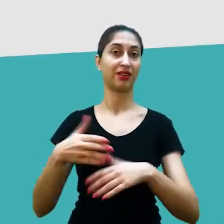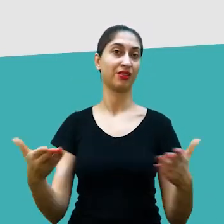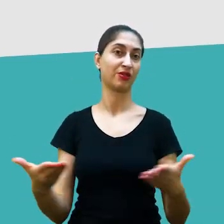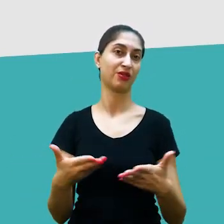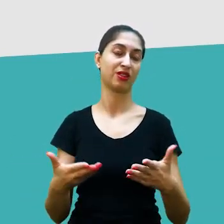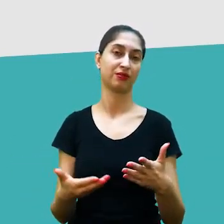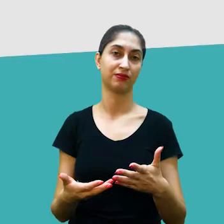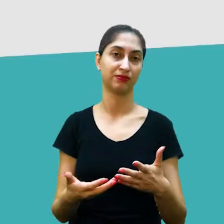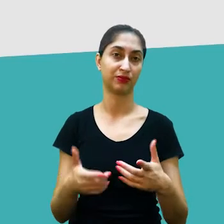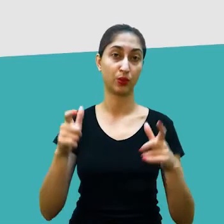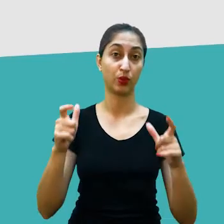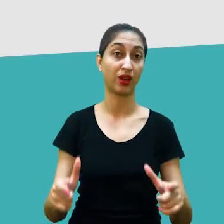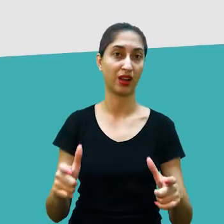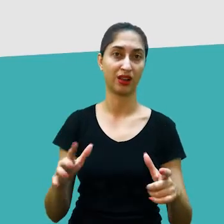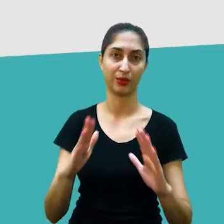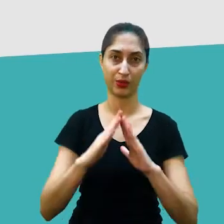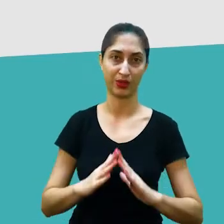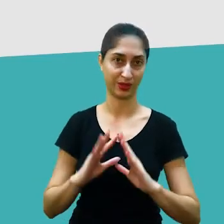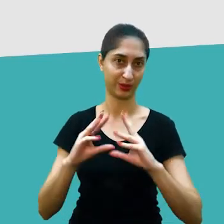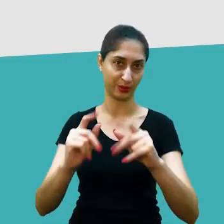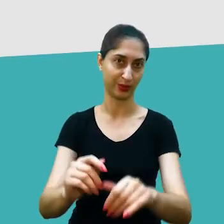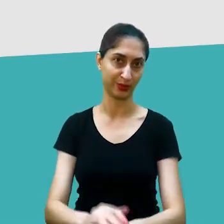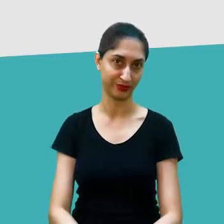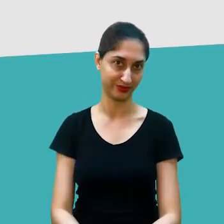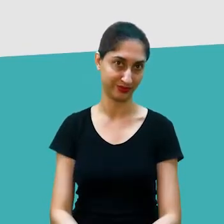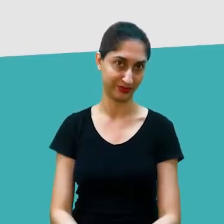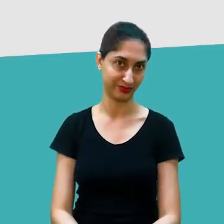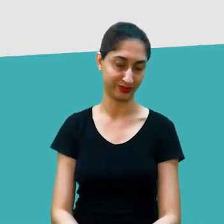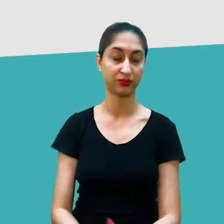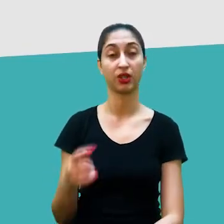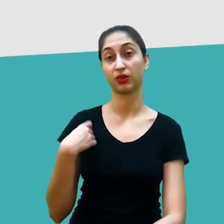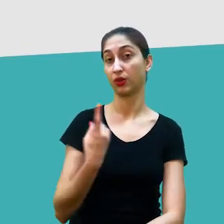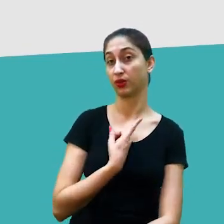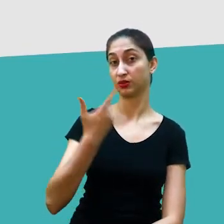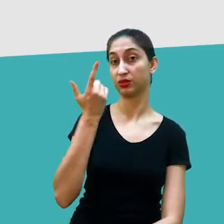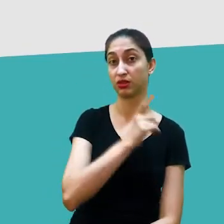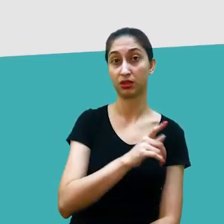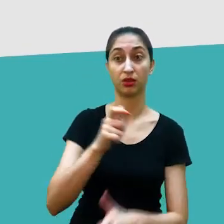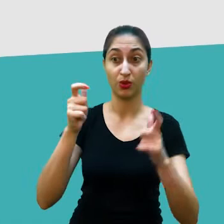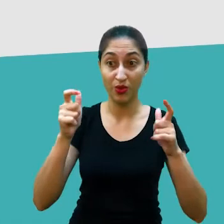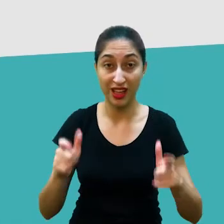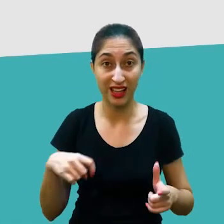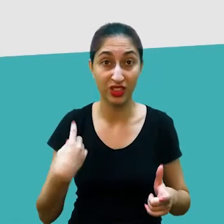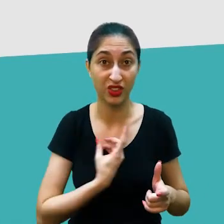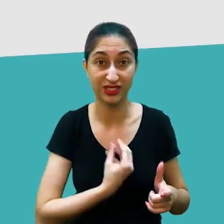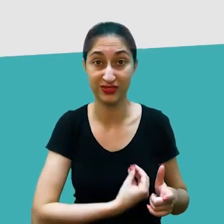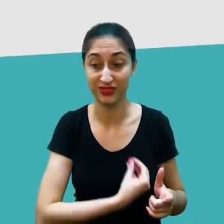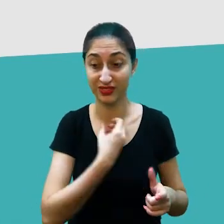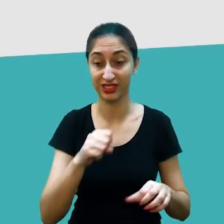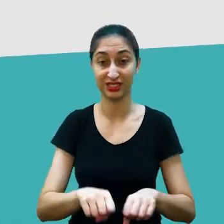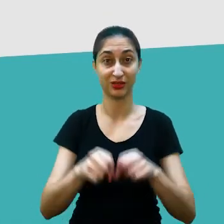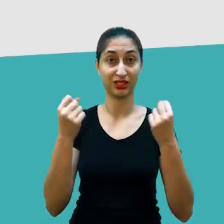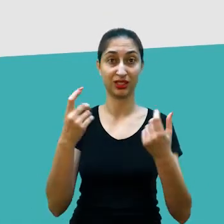com relação ao lugar que ele mora, né? A gente é capaz de destruir o lugar onde a gente vive, coisa que